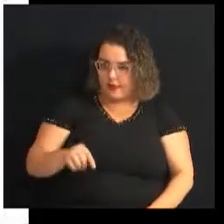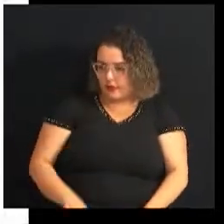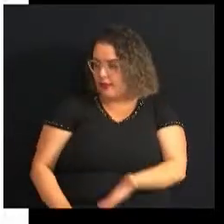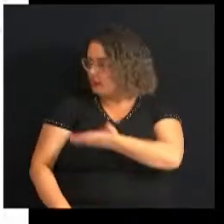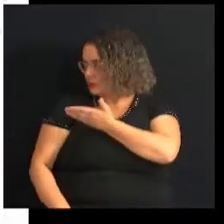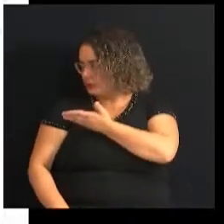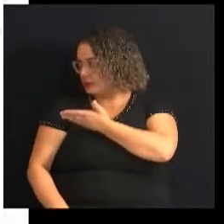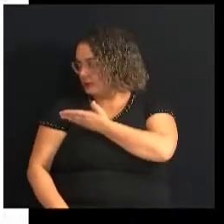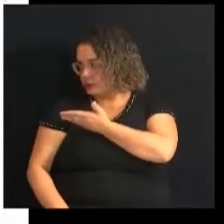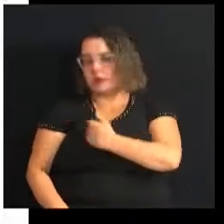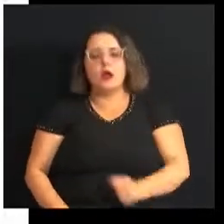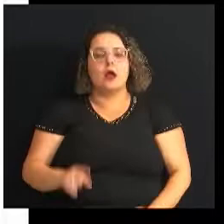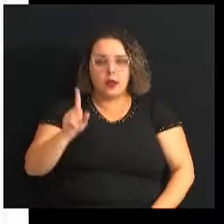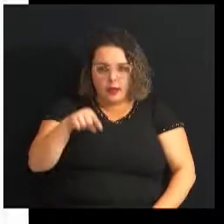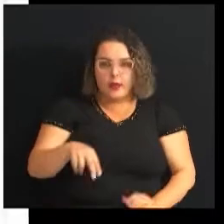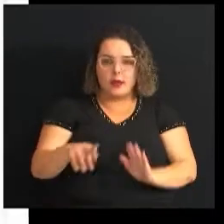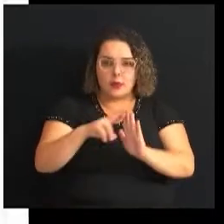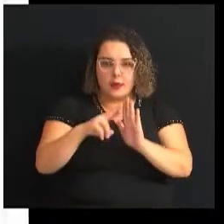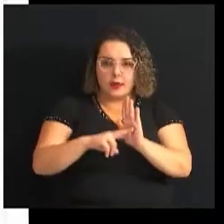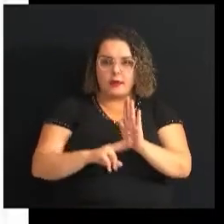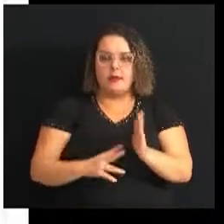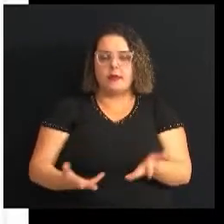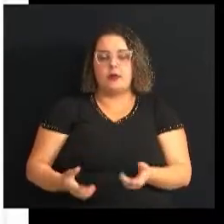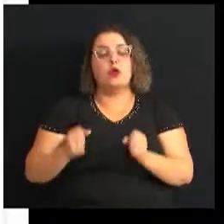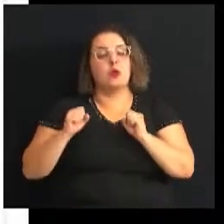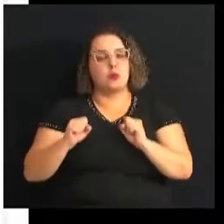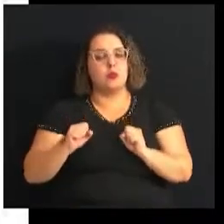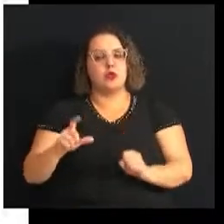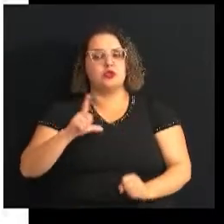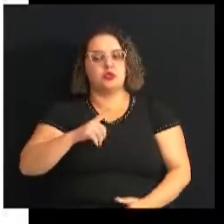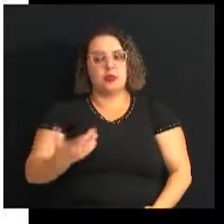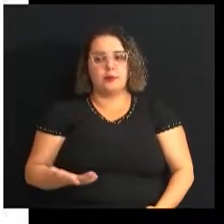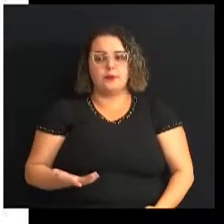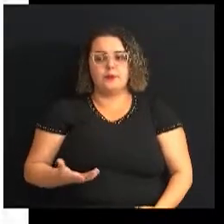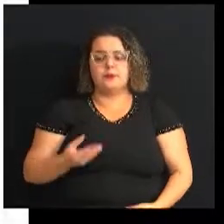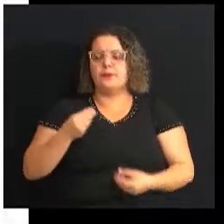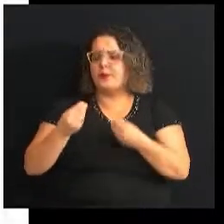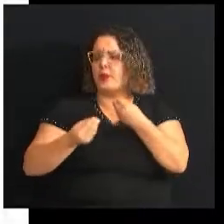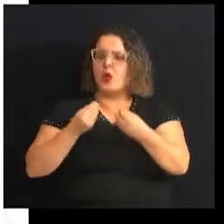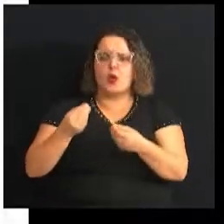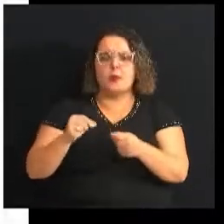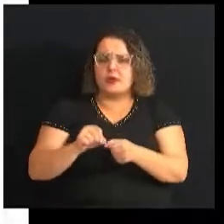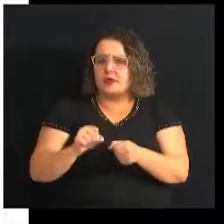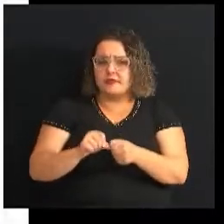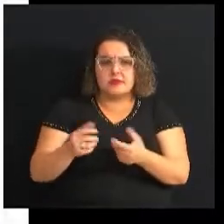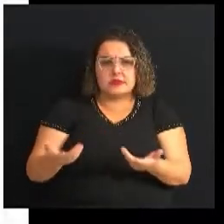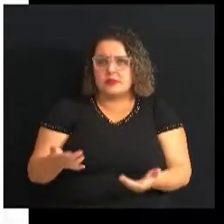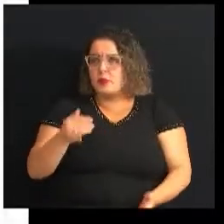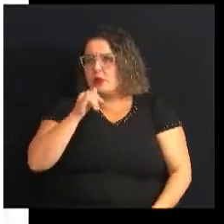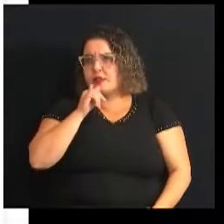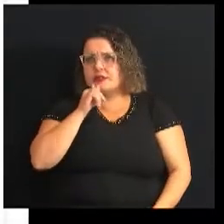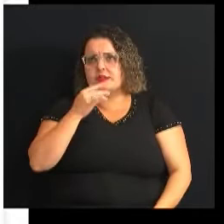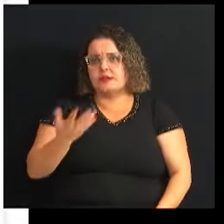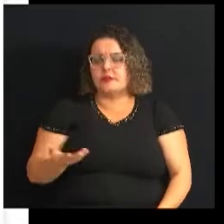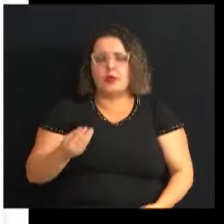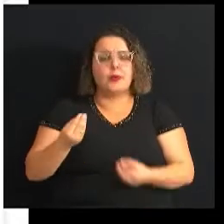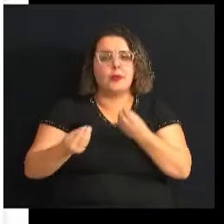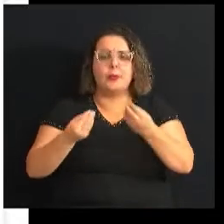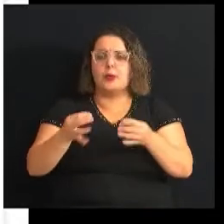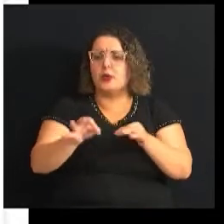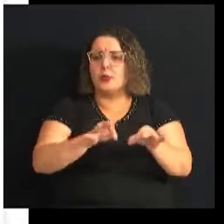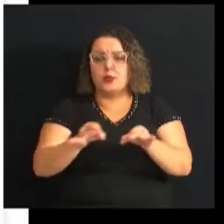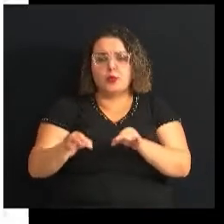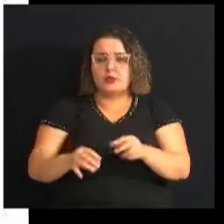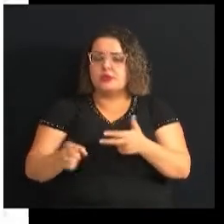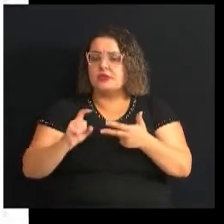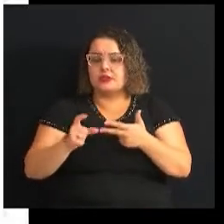o regramento do que pode existir. Tem ainda como que você vai fazer, como que é a organização do Executivo